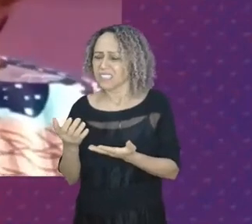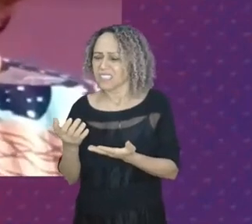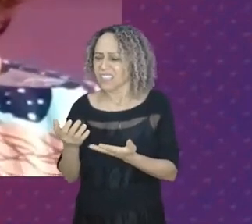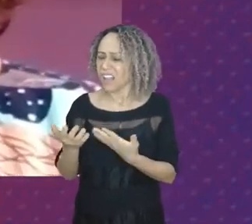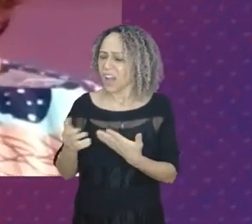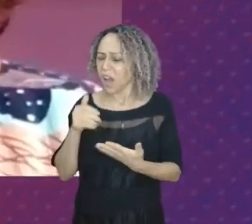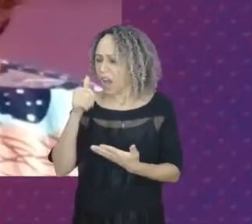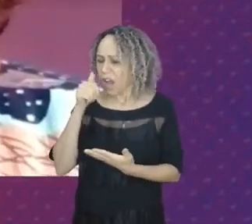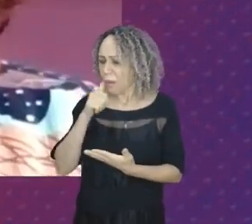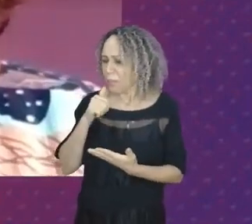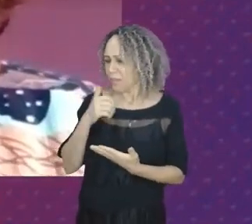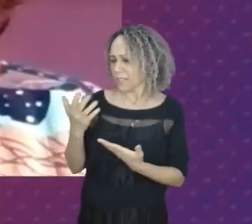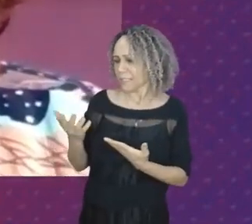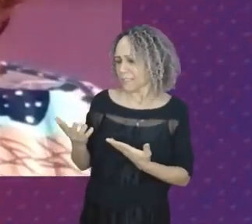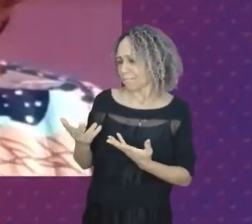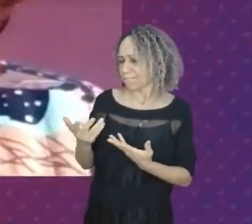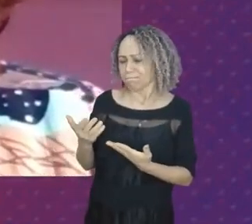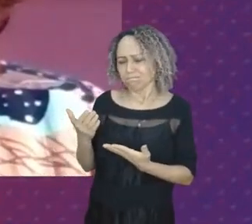mais